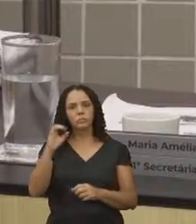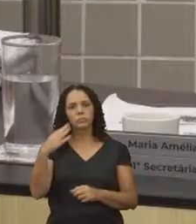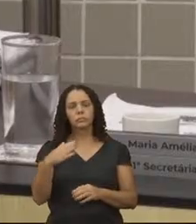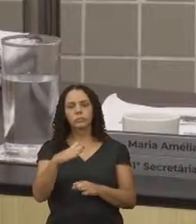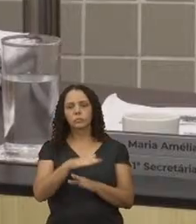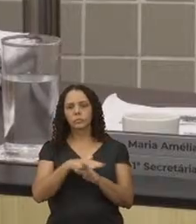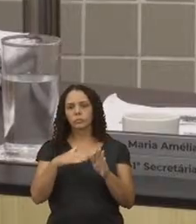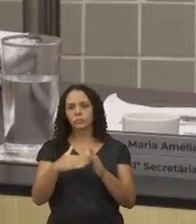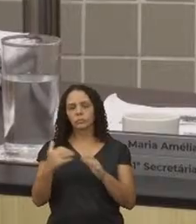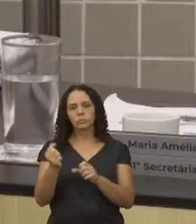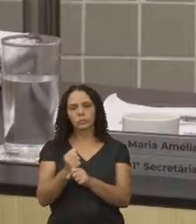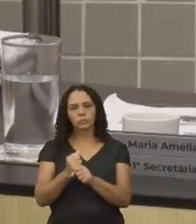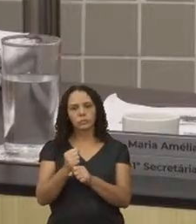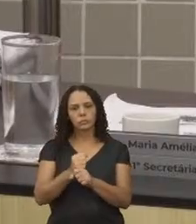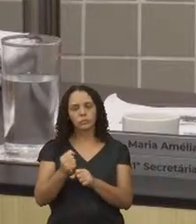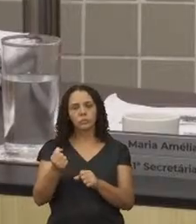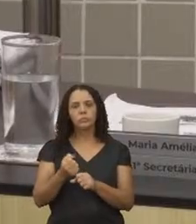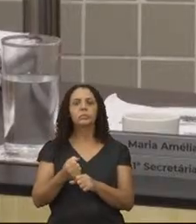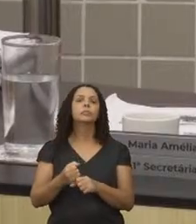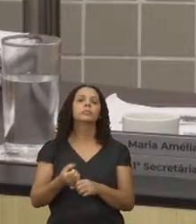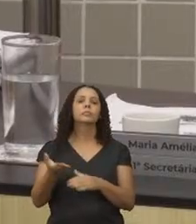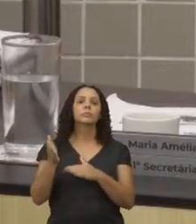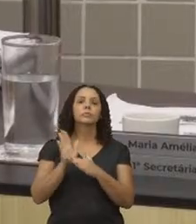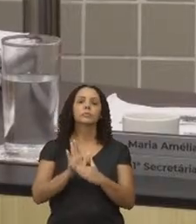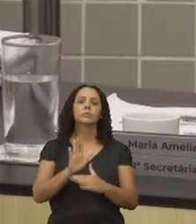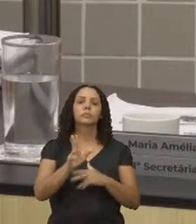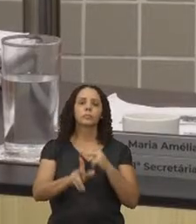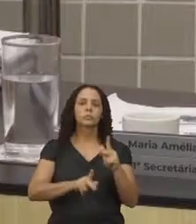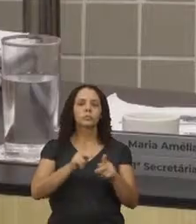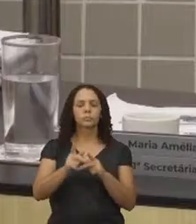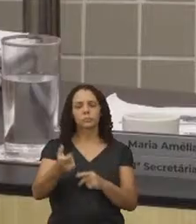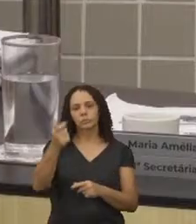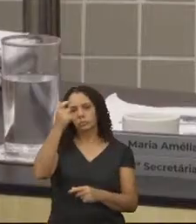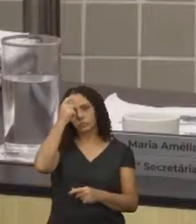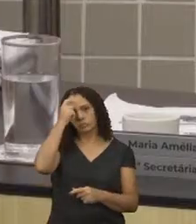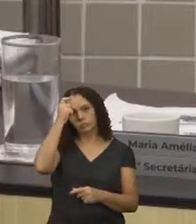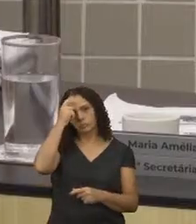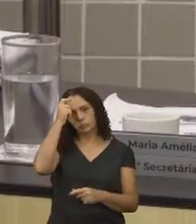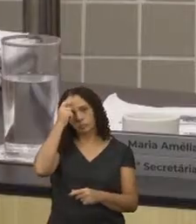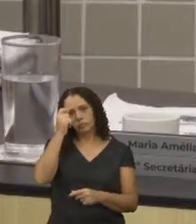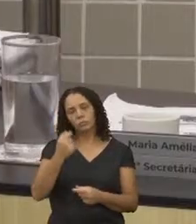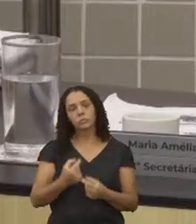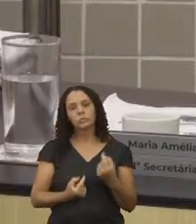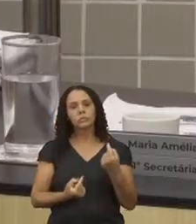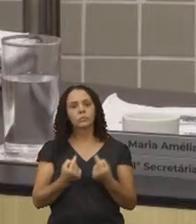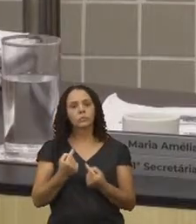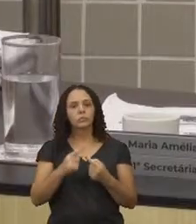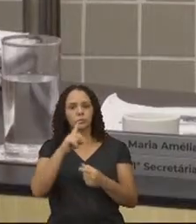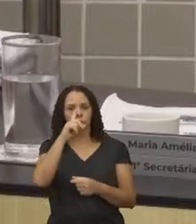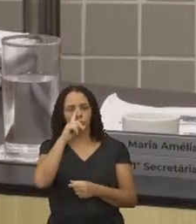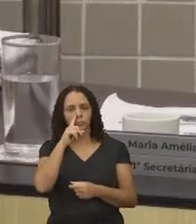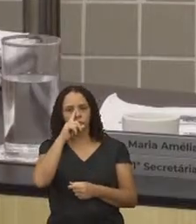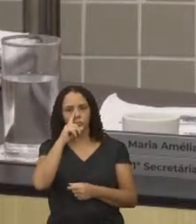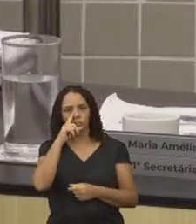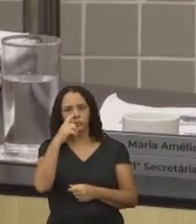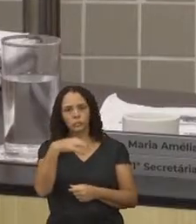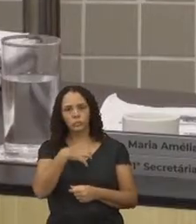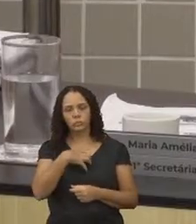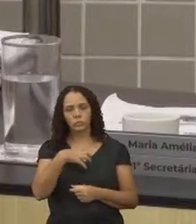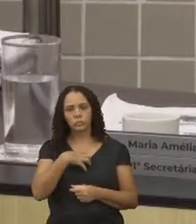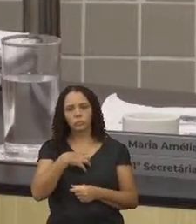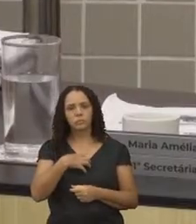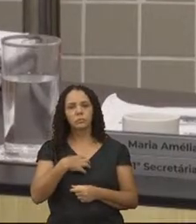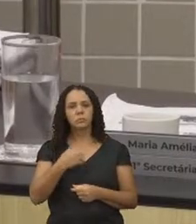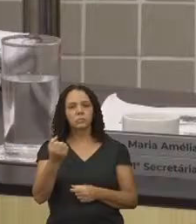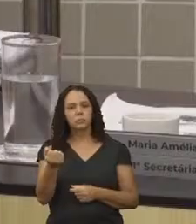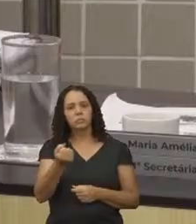todo o ano, buscando conscientizar a população sobre os fatores de risco e aos comportamentos suicidas e,